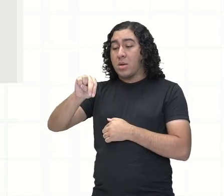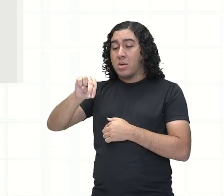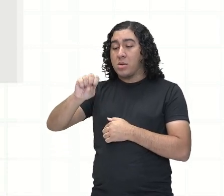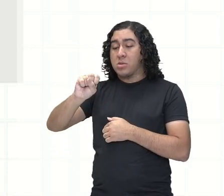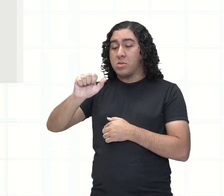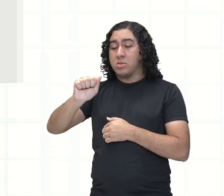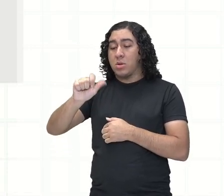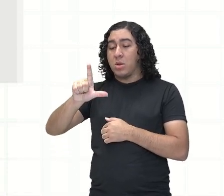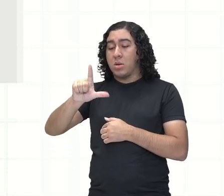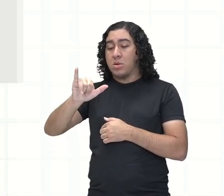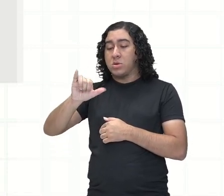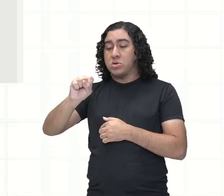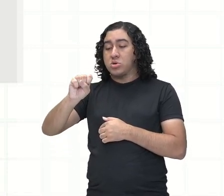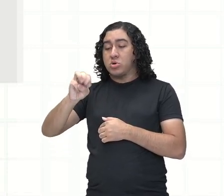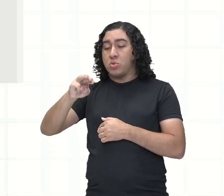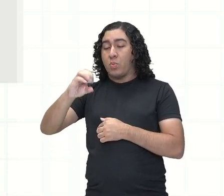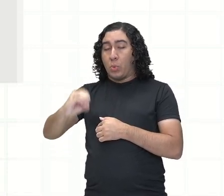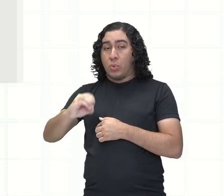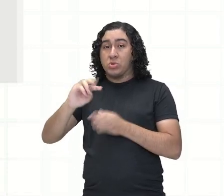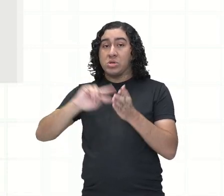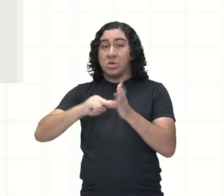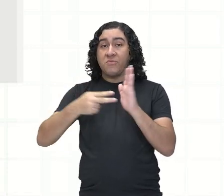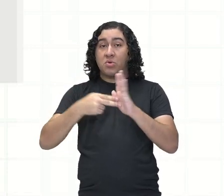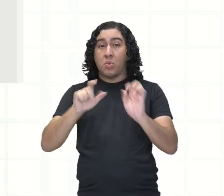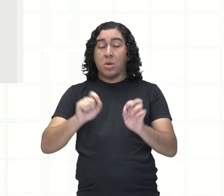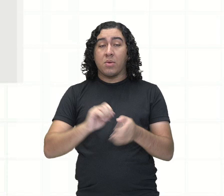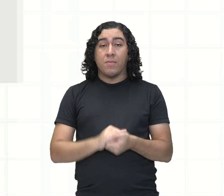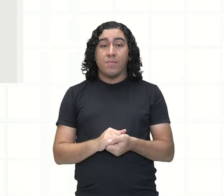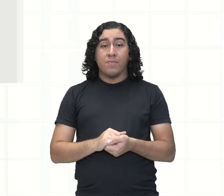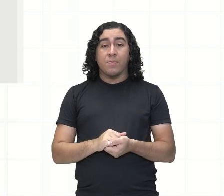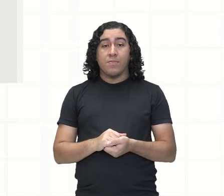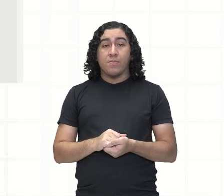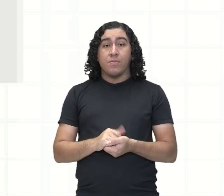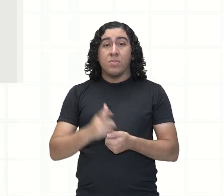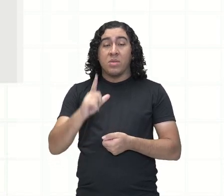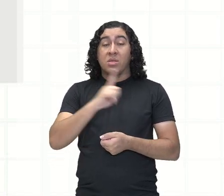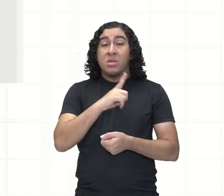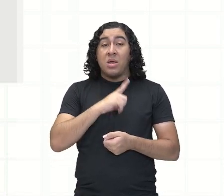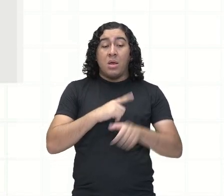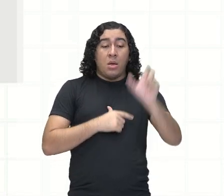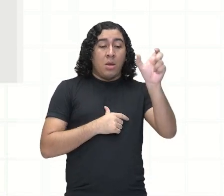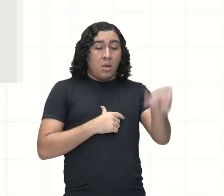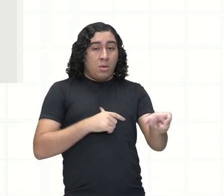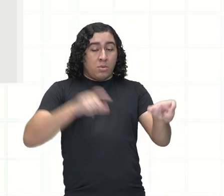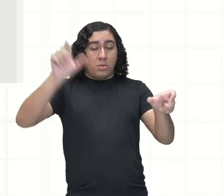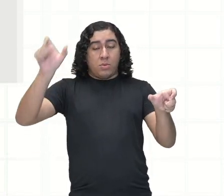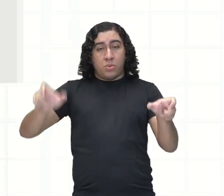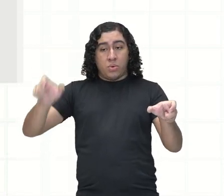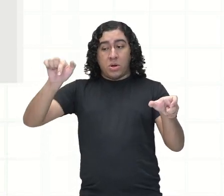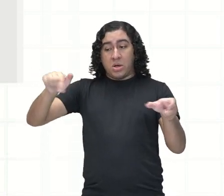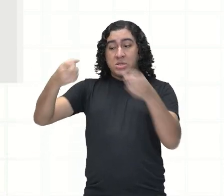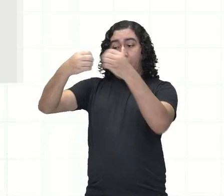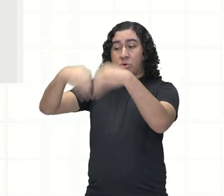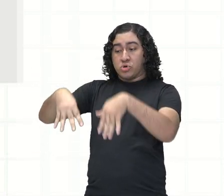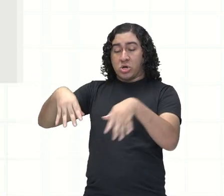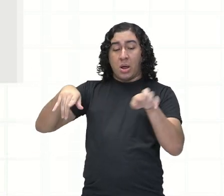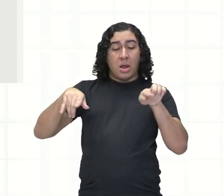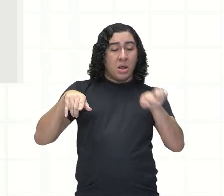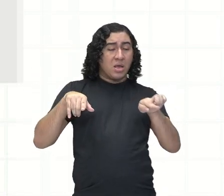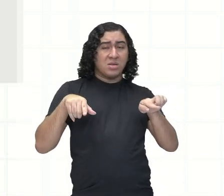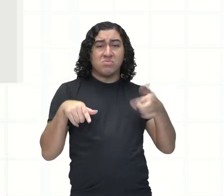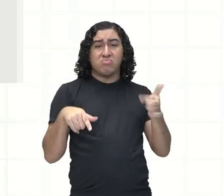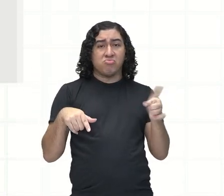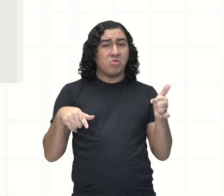nesse amensalismo, a espécie é prejudicada enquanto a outra não sofre prejuízo nenhum. A outra espécie não